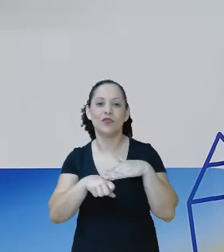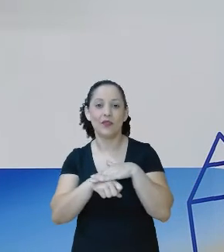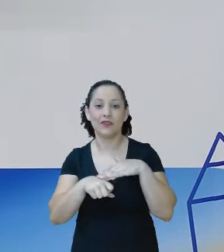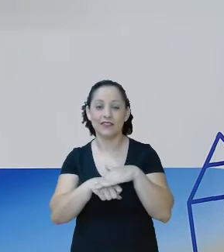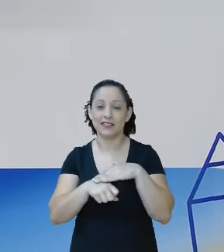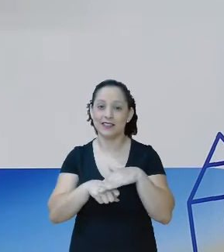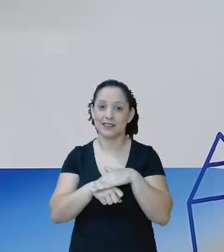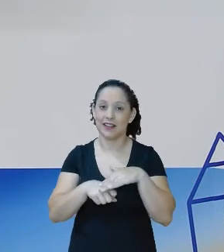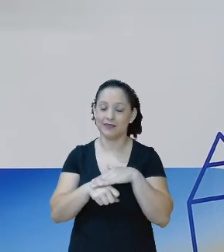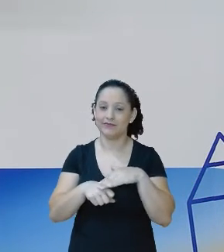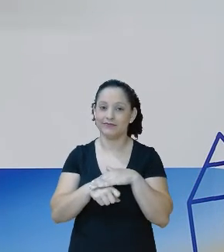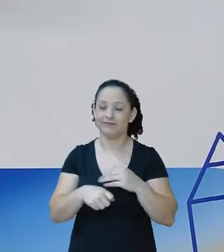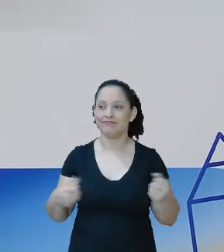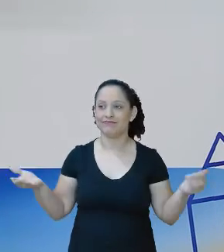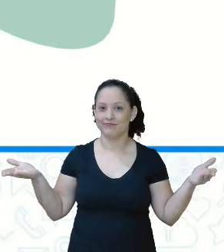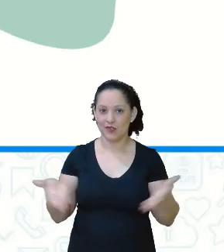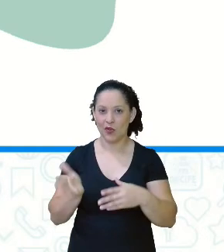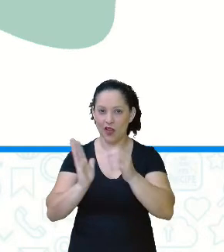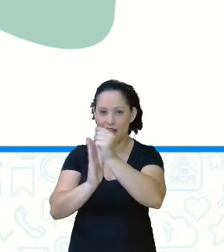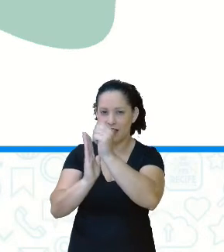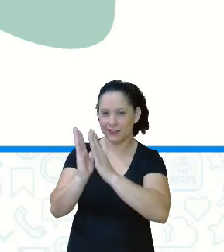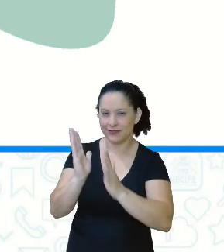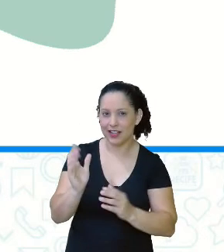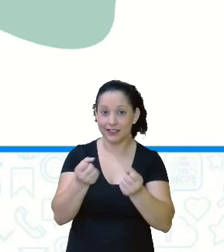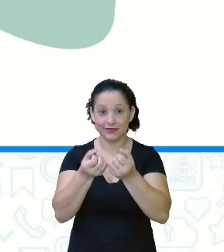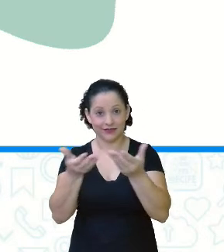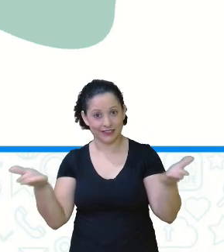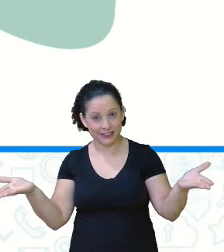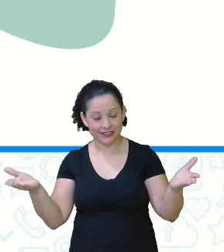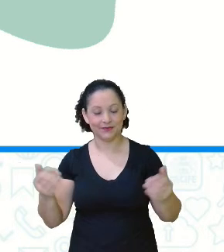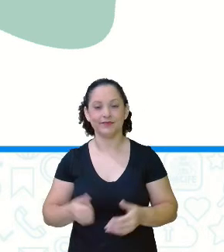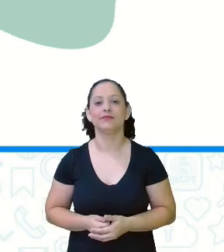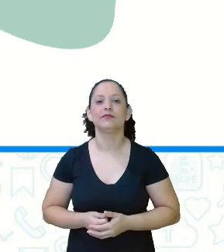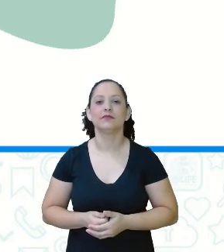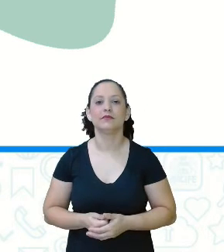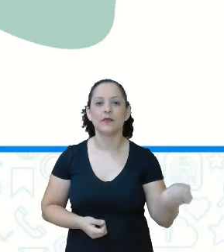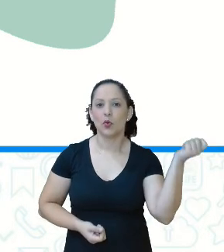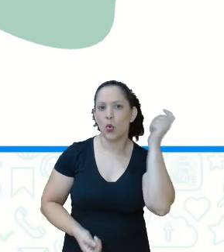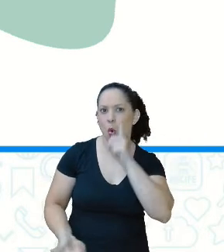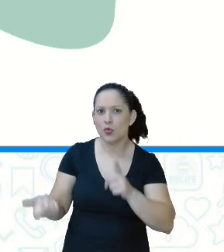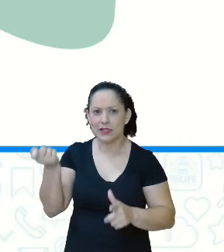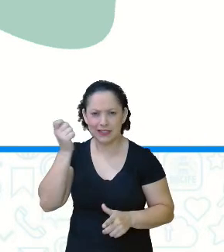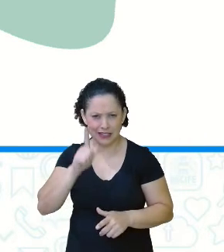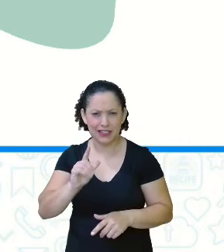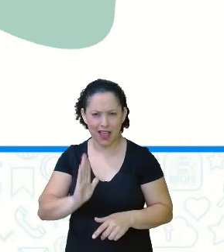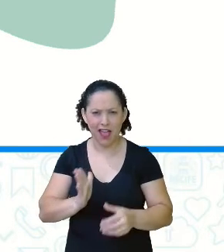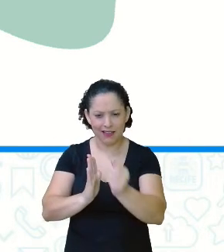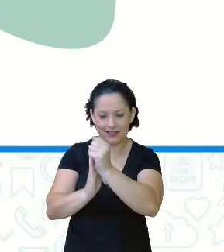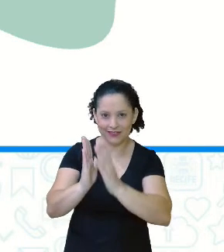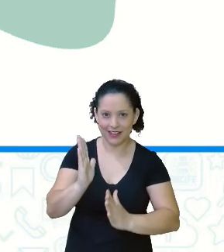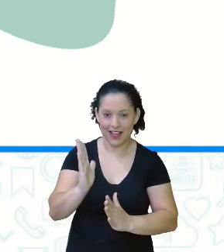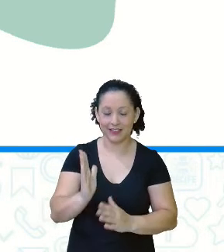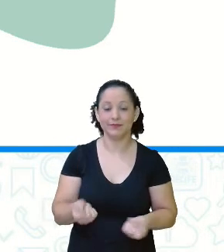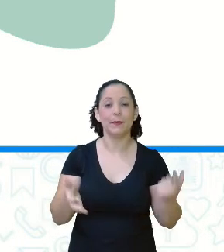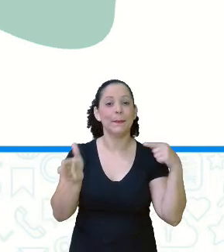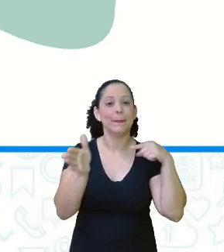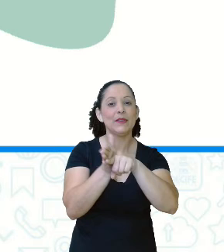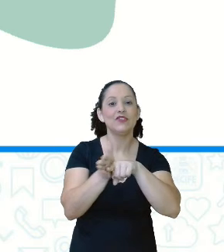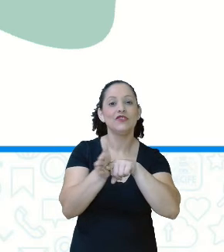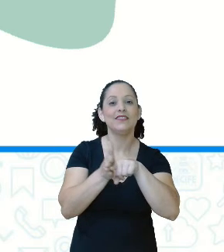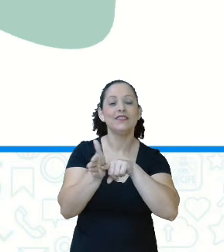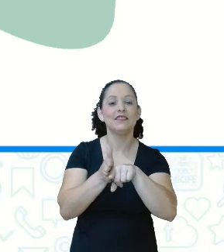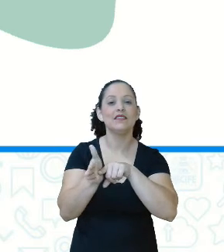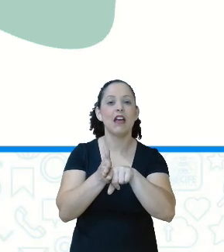eu vou deixar aqui a atividade para você, como ontem, né? Se você já conseguiu, então, tarefa feita. Você vai pesquisar um